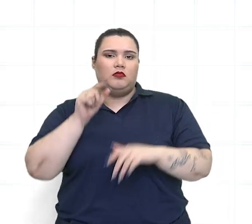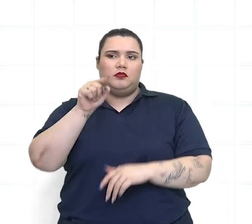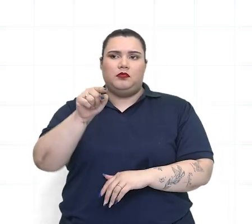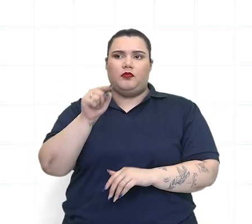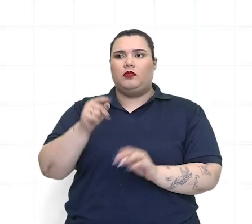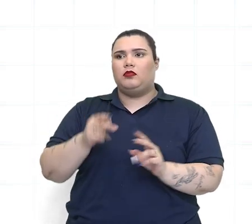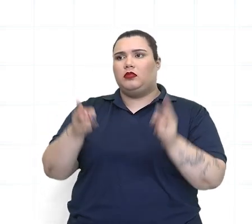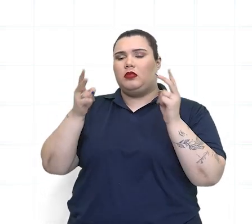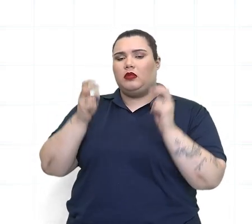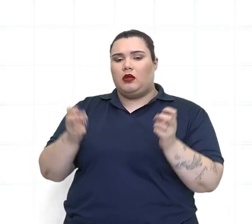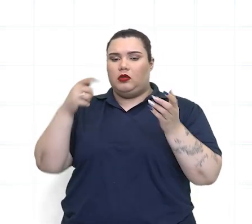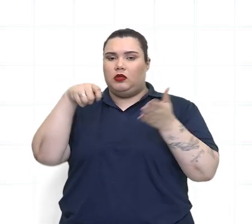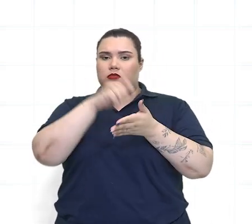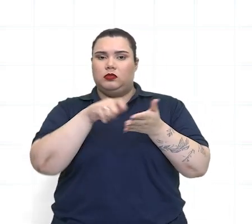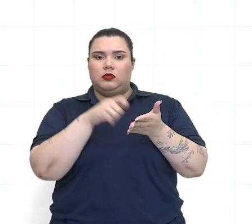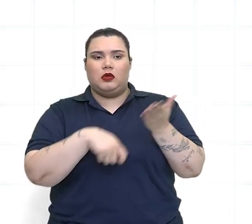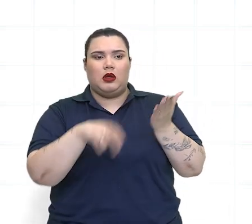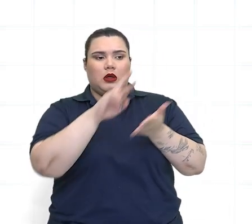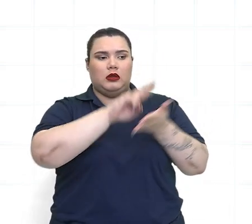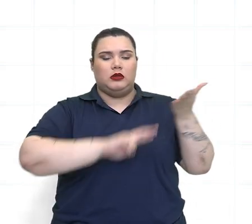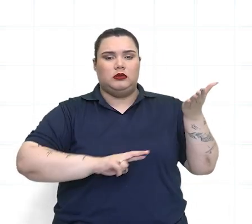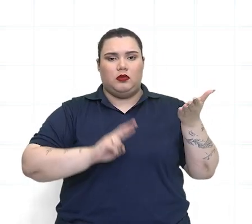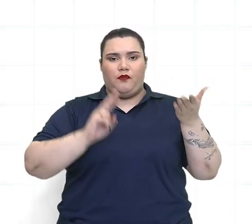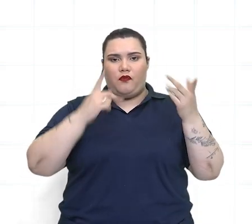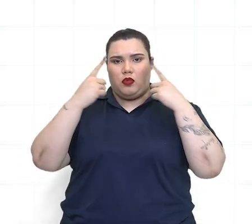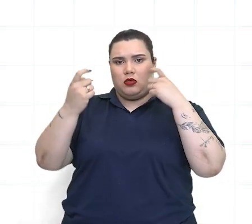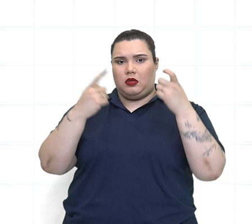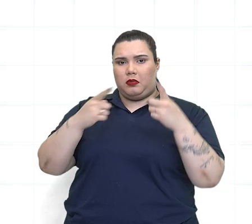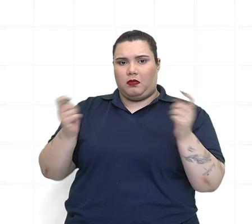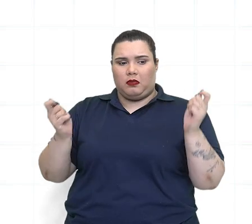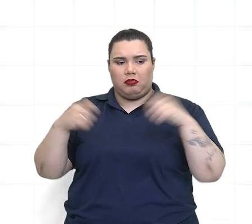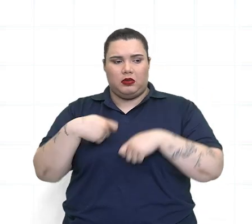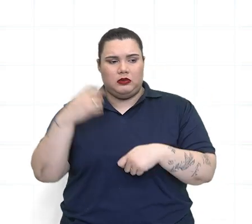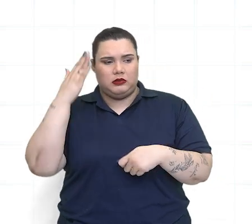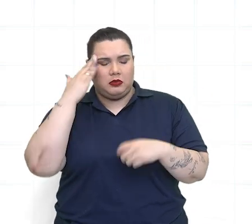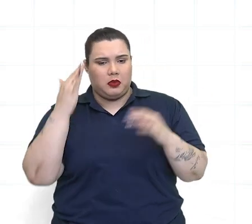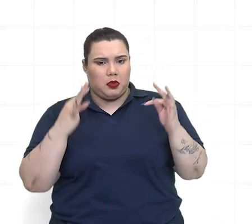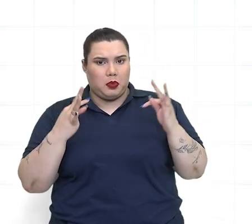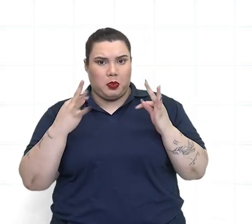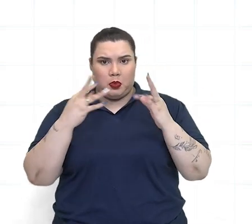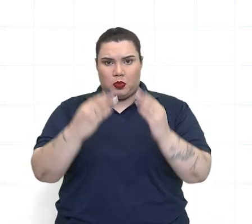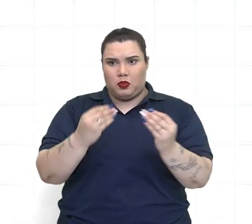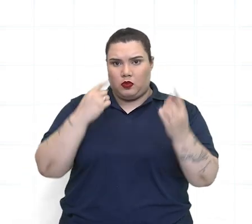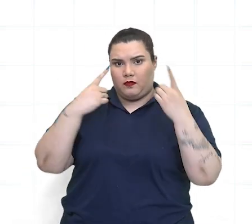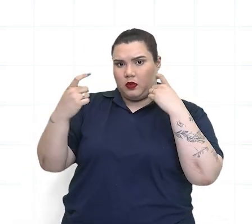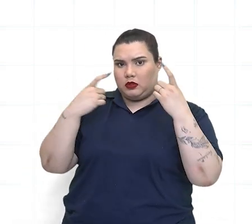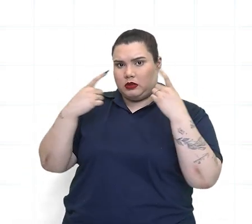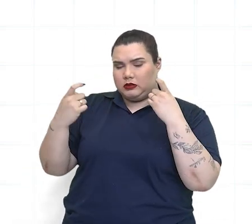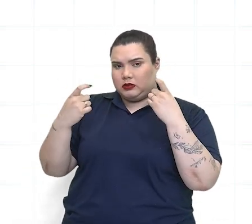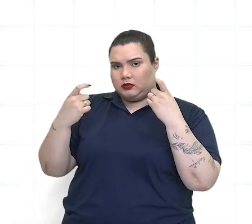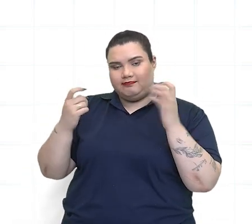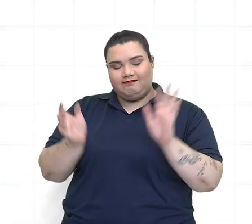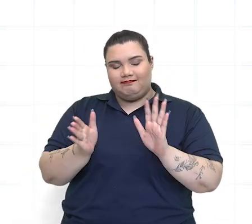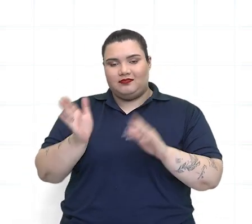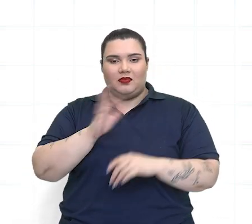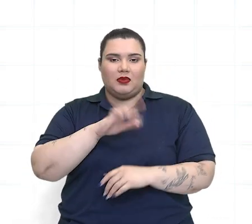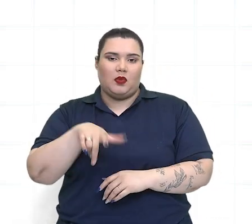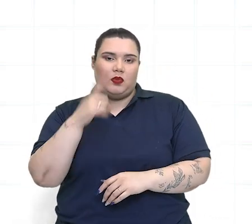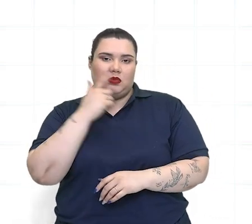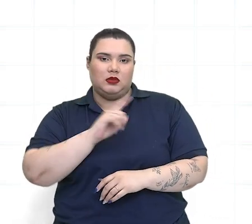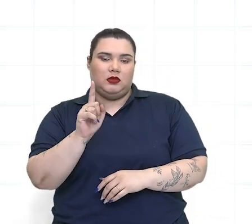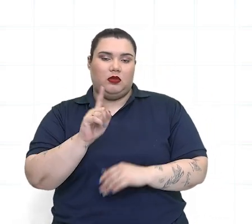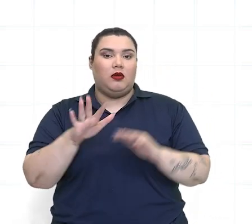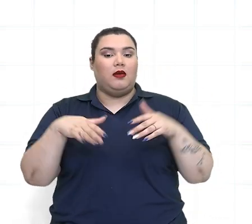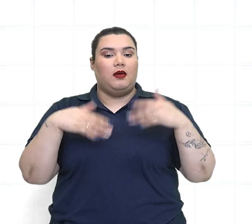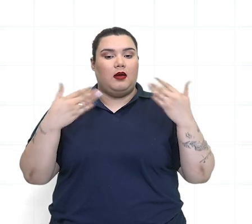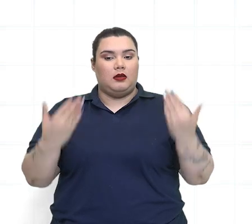vai escrever sobre violência? Você vai dar conta de falar tudo sobre violência? Não, aí é